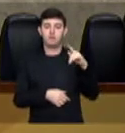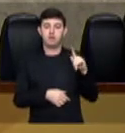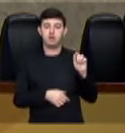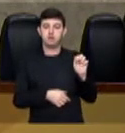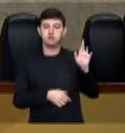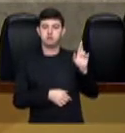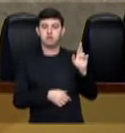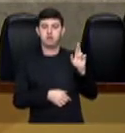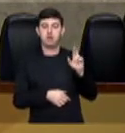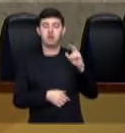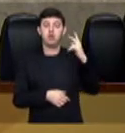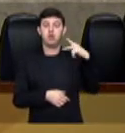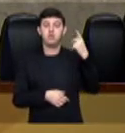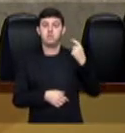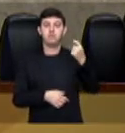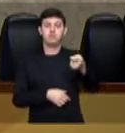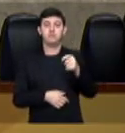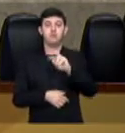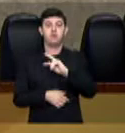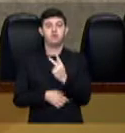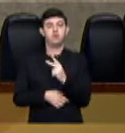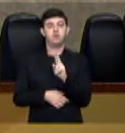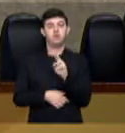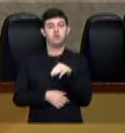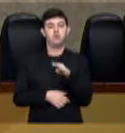doutor Humberto Jacques Medeiros,